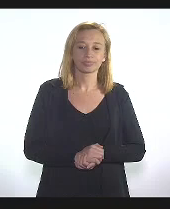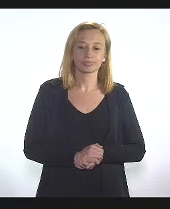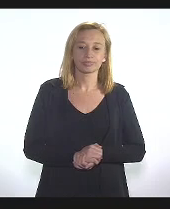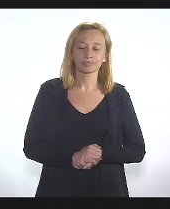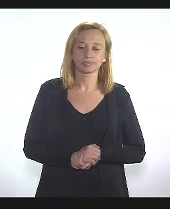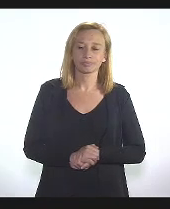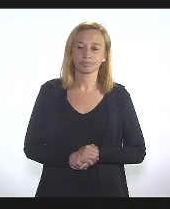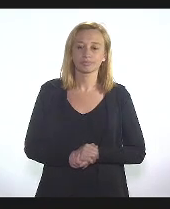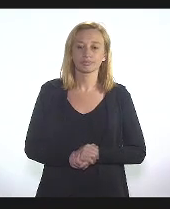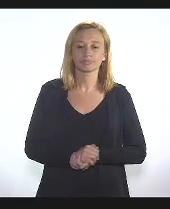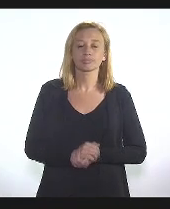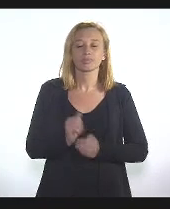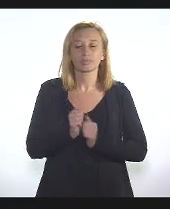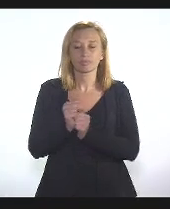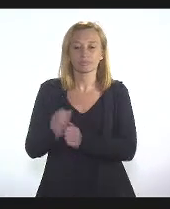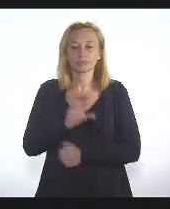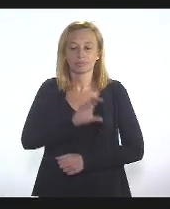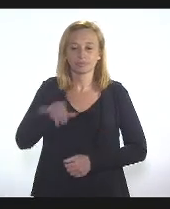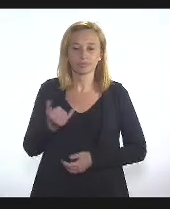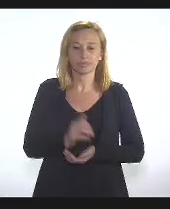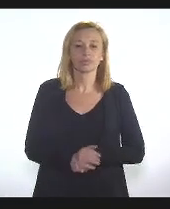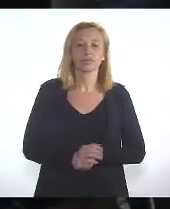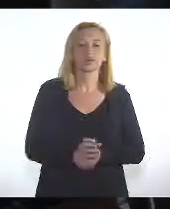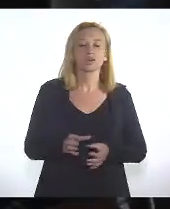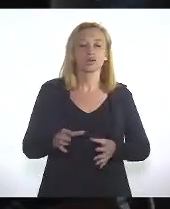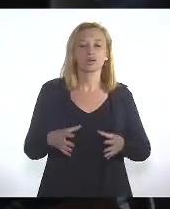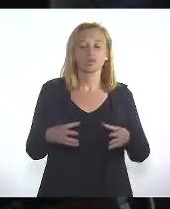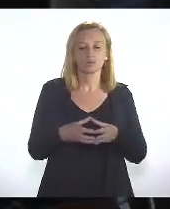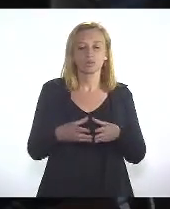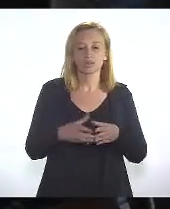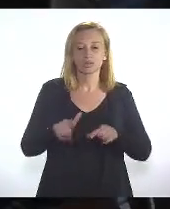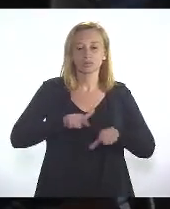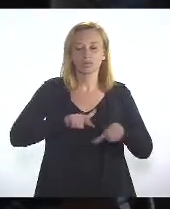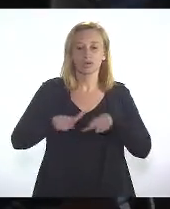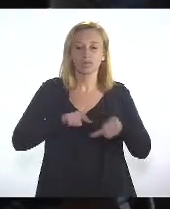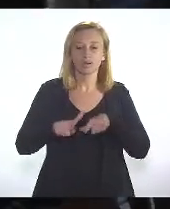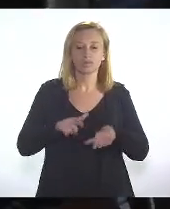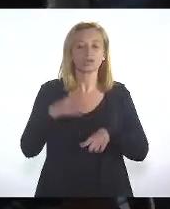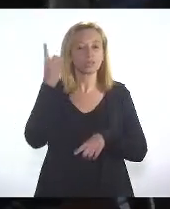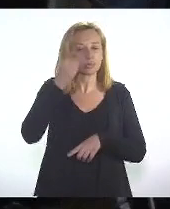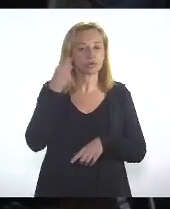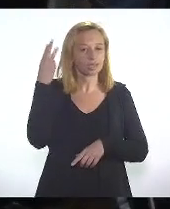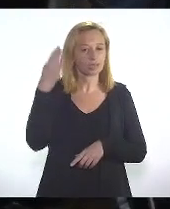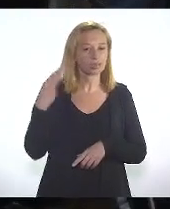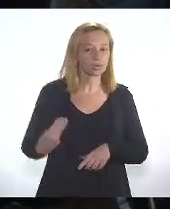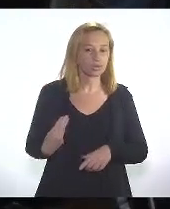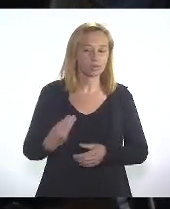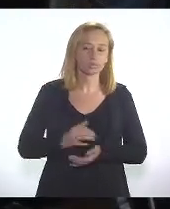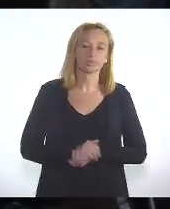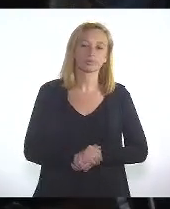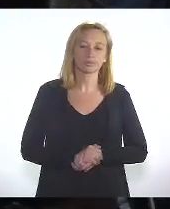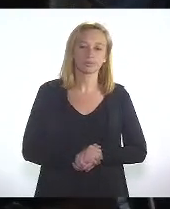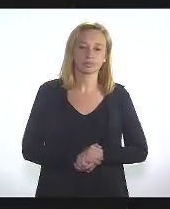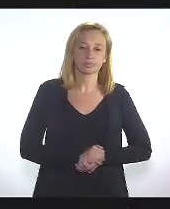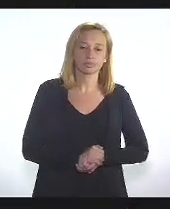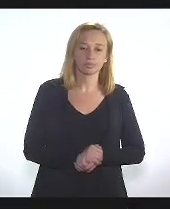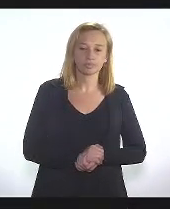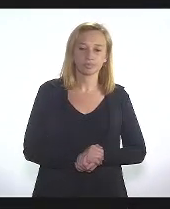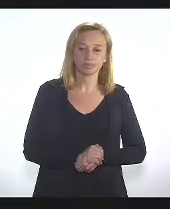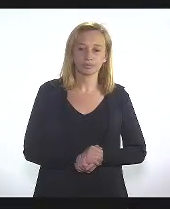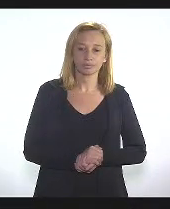Com CCJ. Pela Comissão de Trabalho, deputada Mônica Francisco.